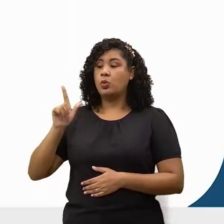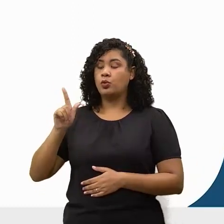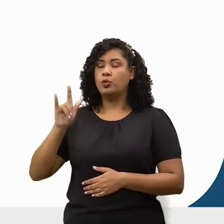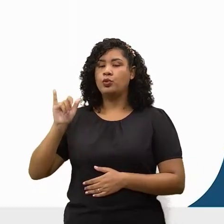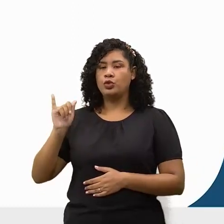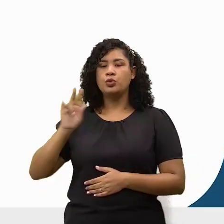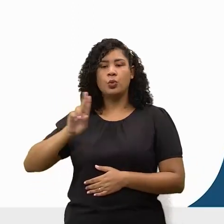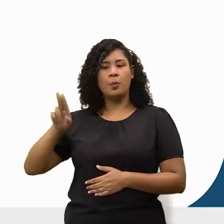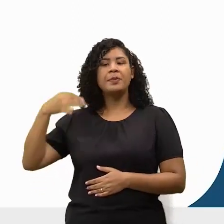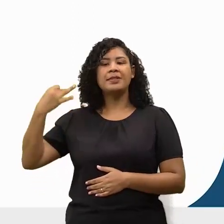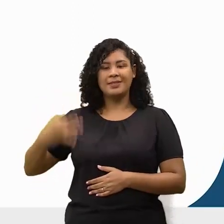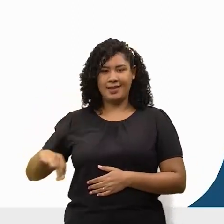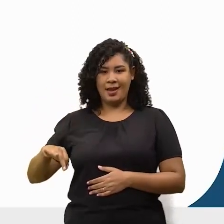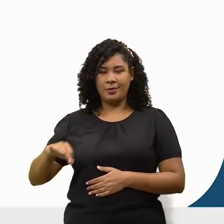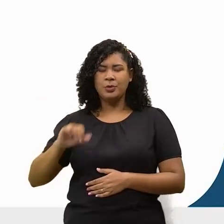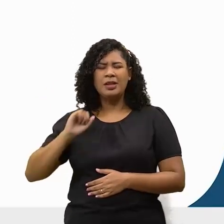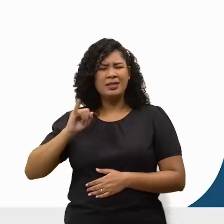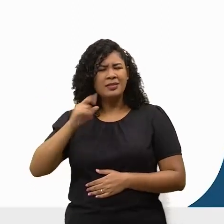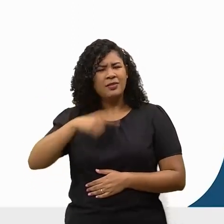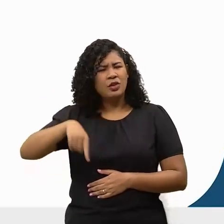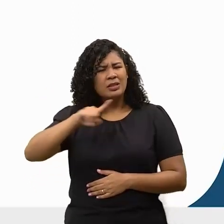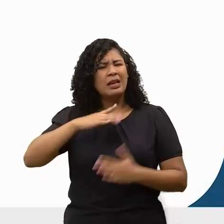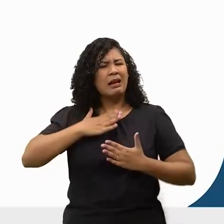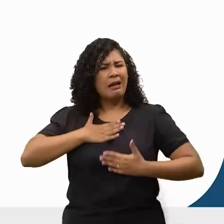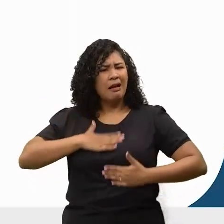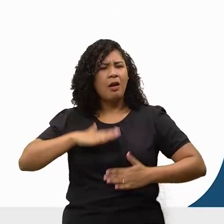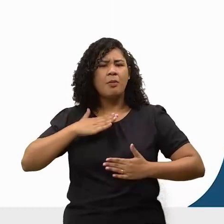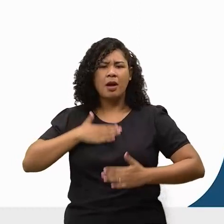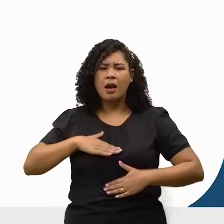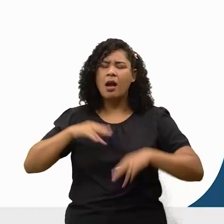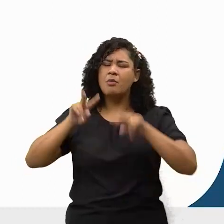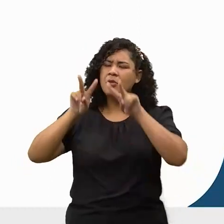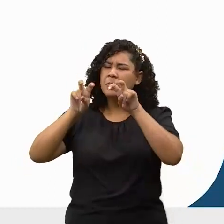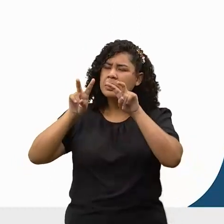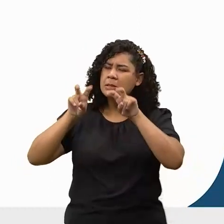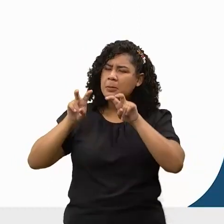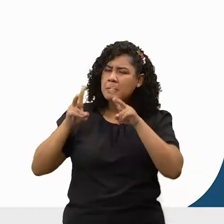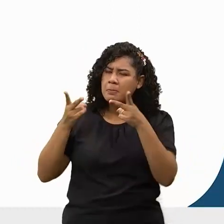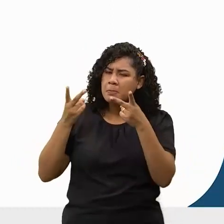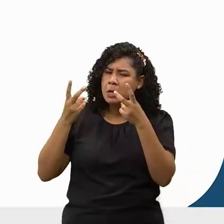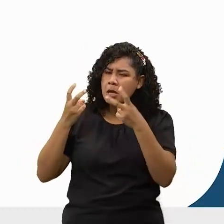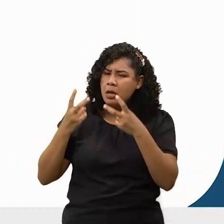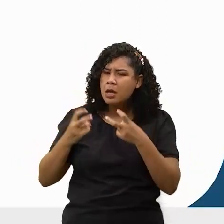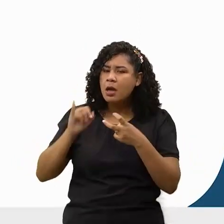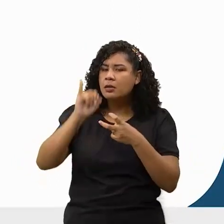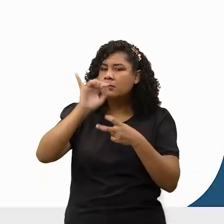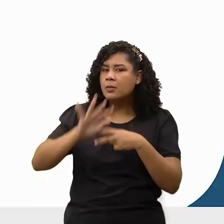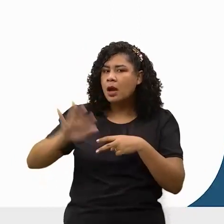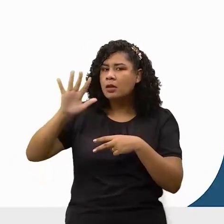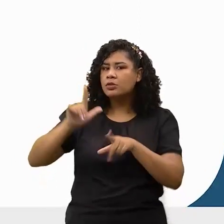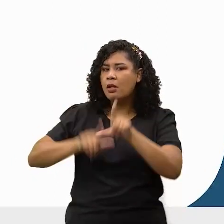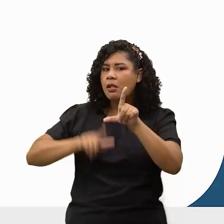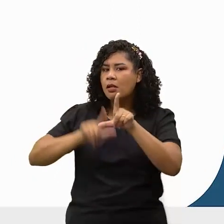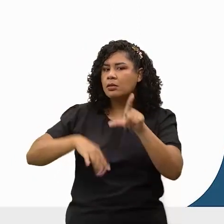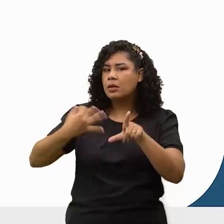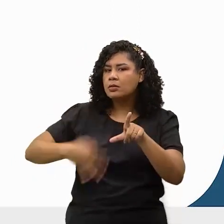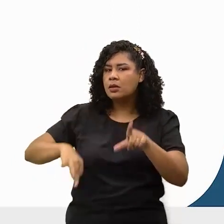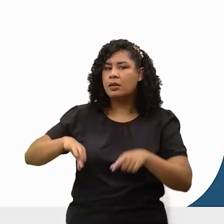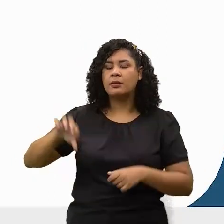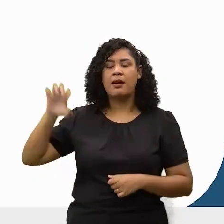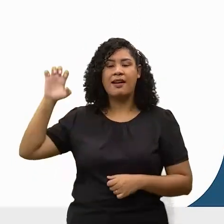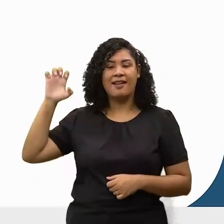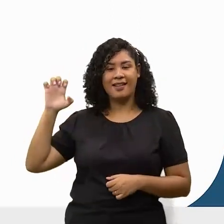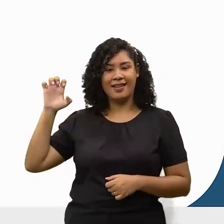for analisando com mais calma, você vai ver, ó, que a letra correta é a letra E. Na